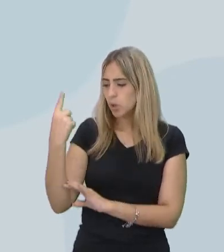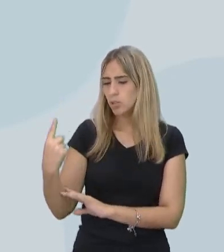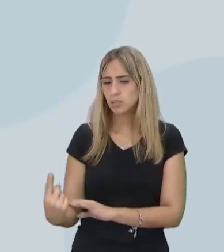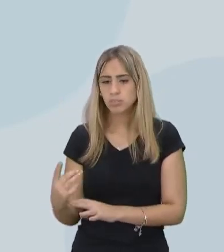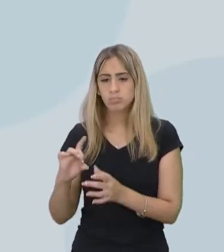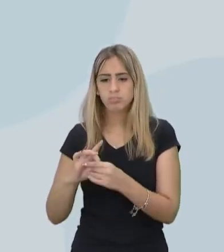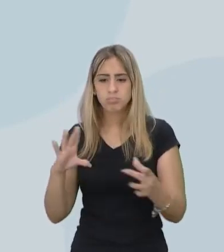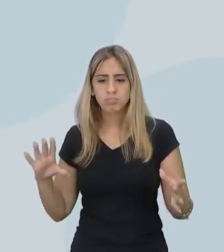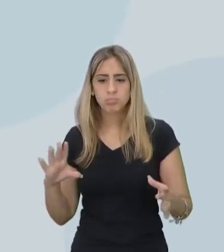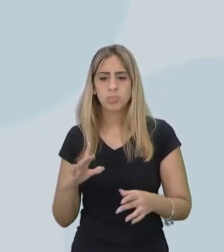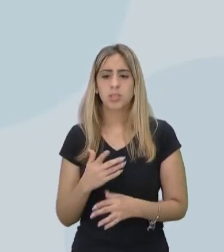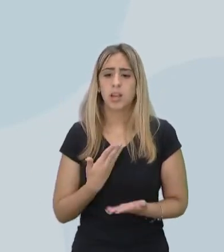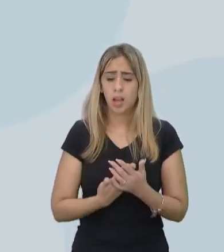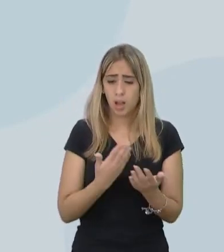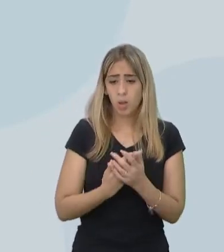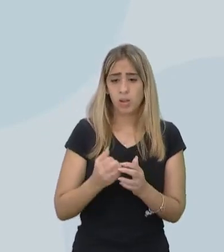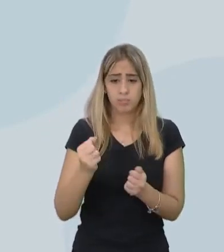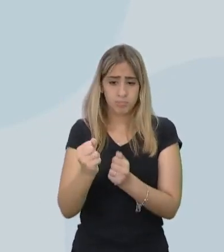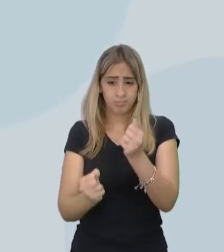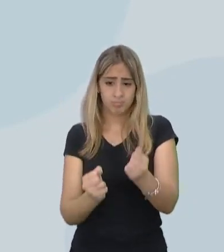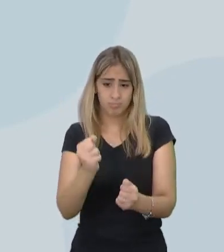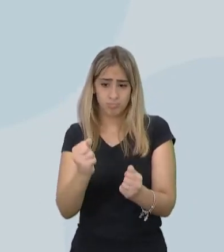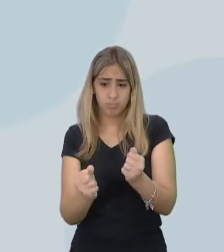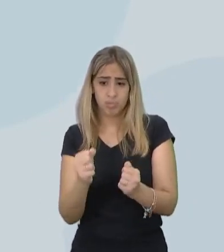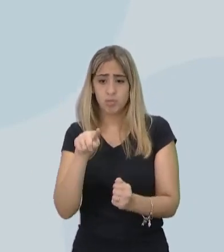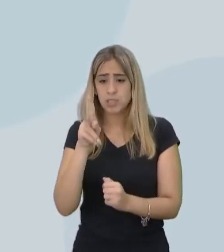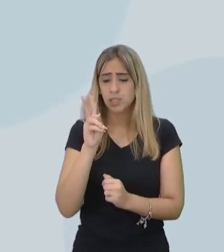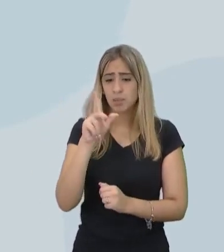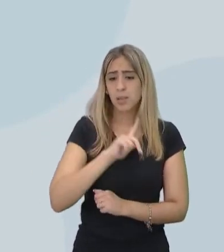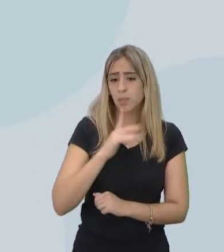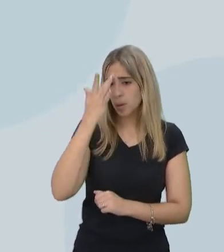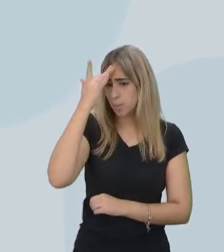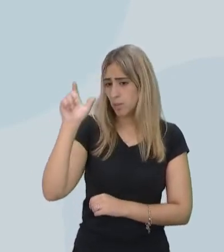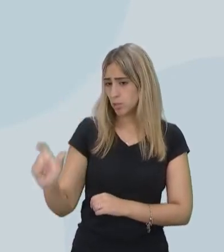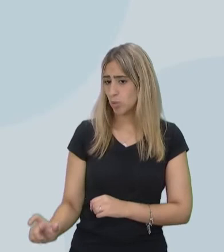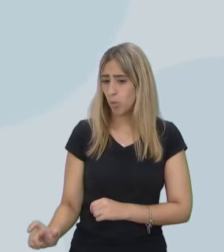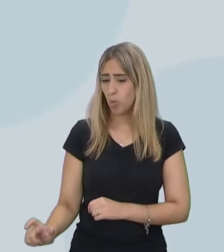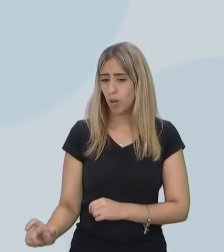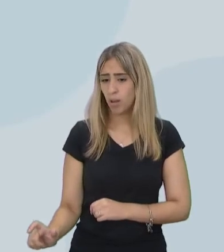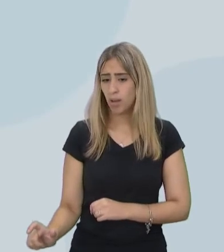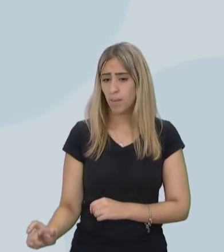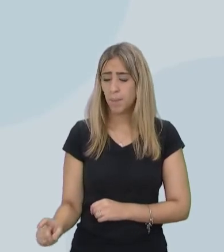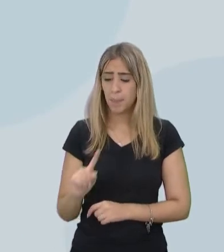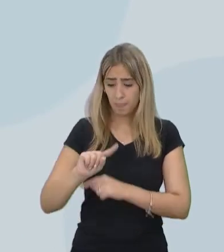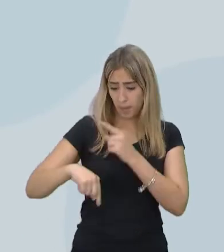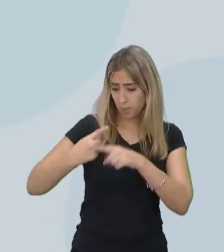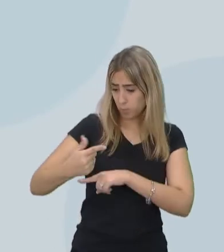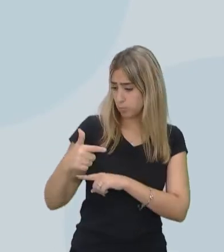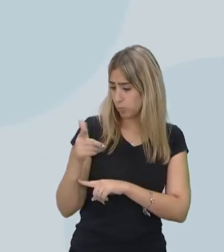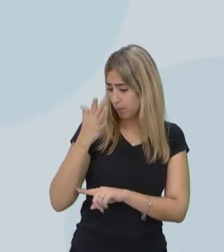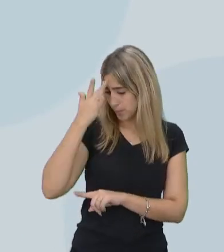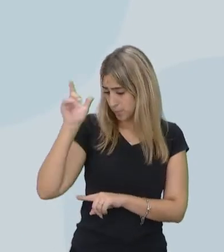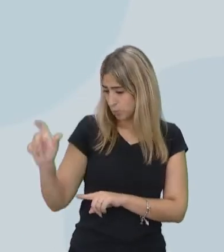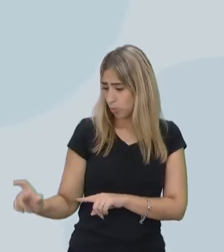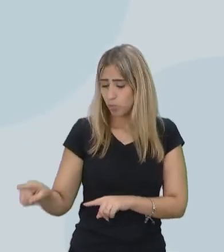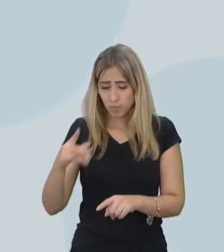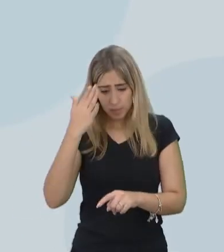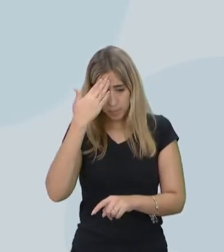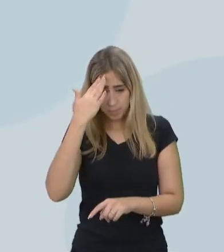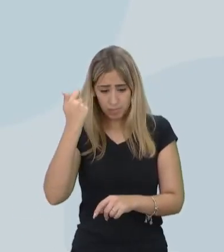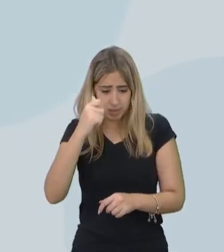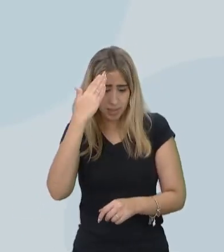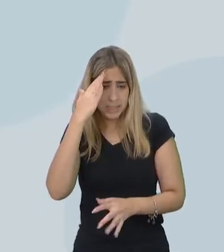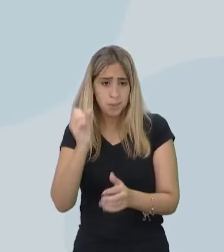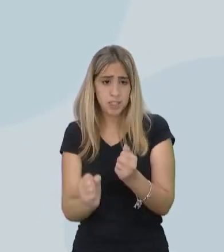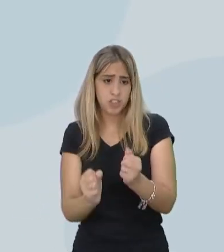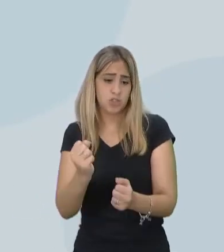para tirar a carteira de motorista, você está sempre lá com o instrutor. O dia que o instrutor não estiver lá, você vai ter que saber dirigir o seu carro. Entendo. Então,